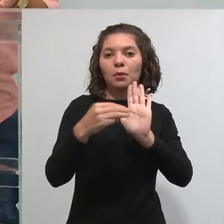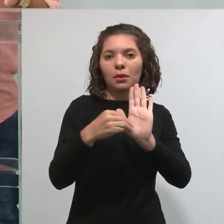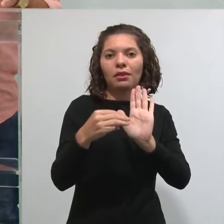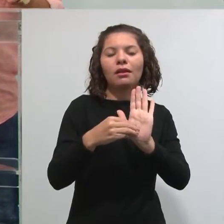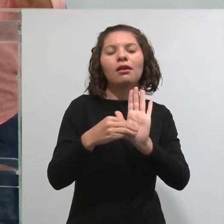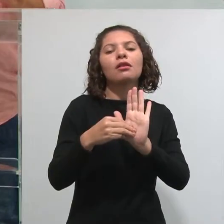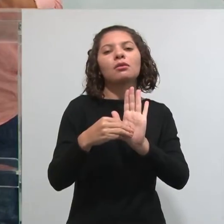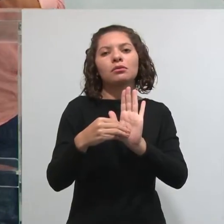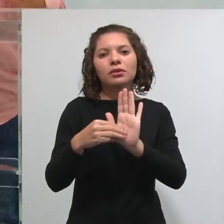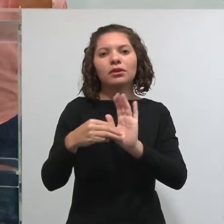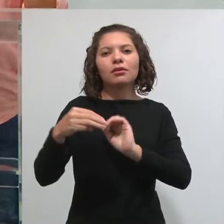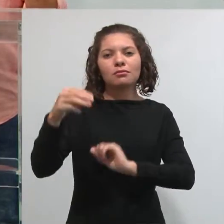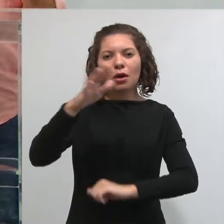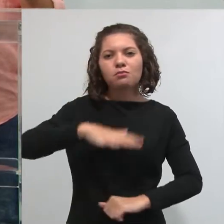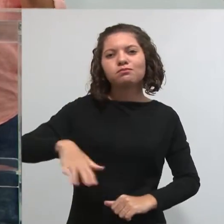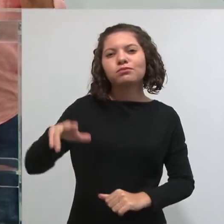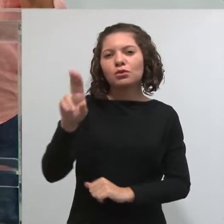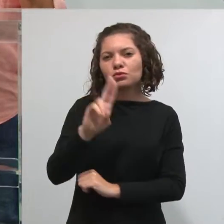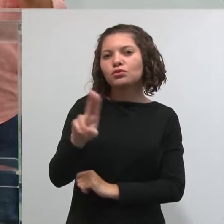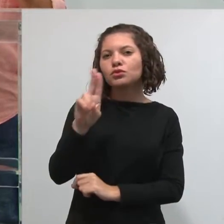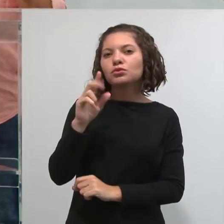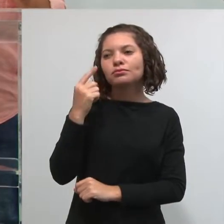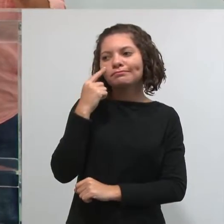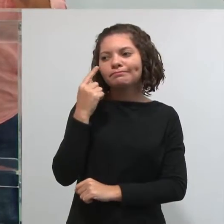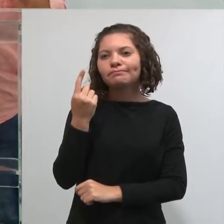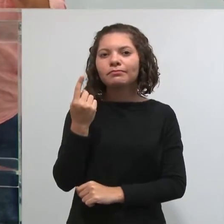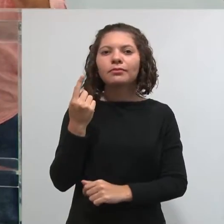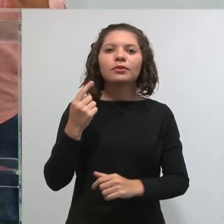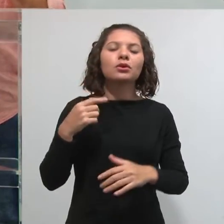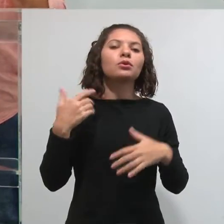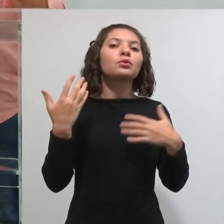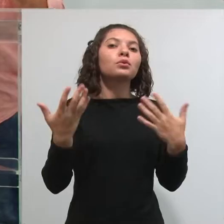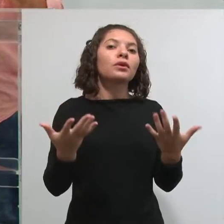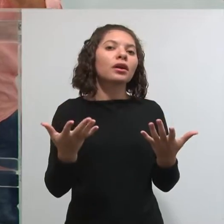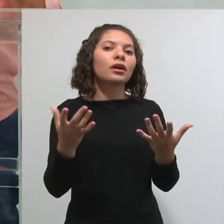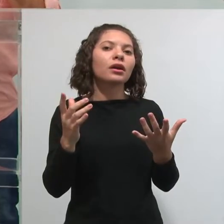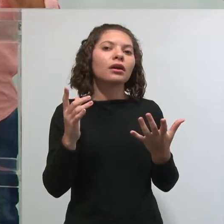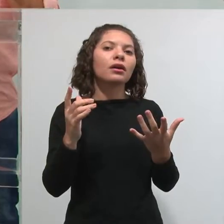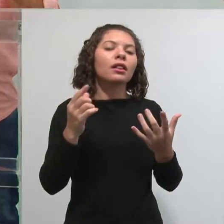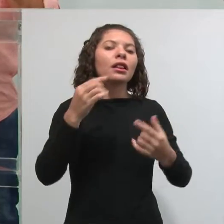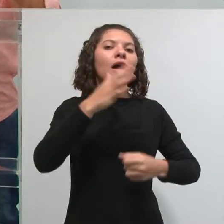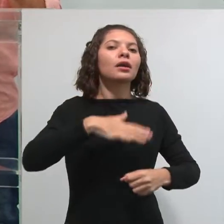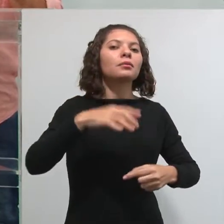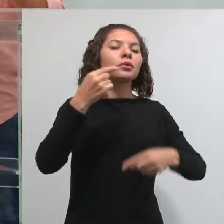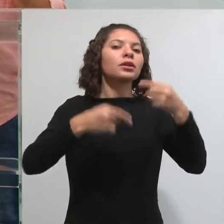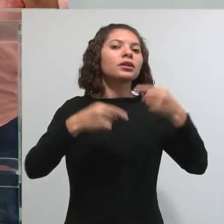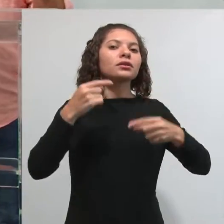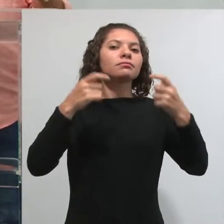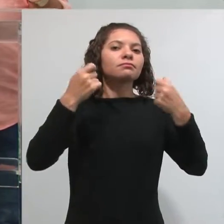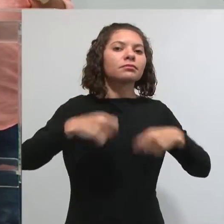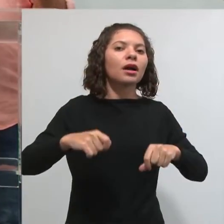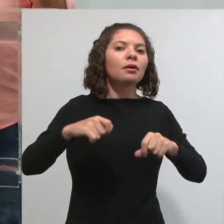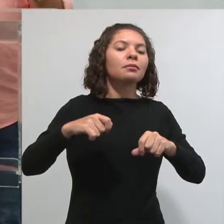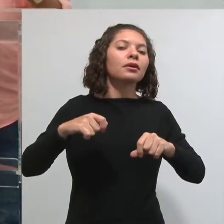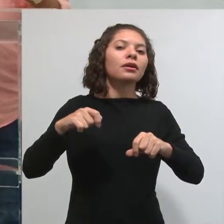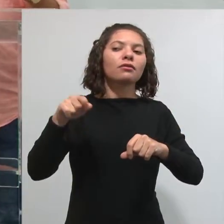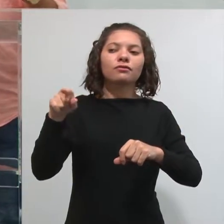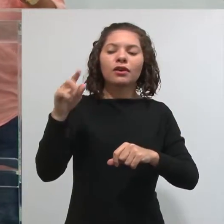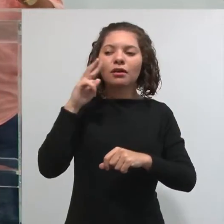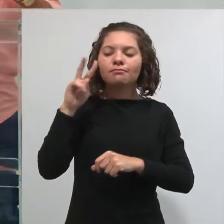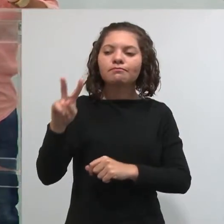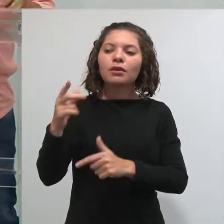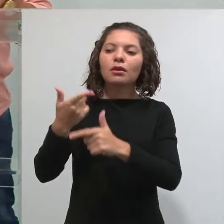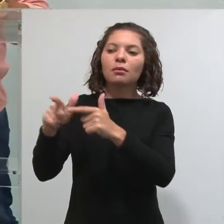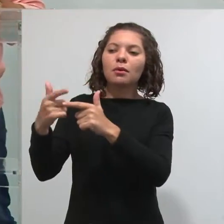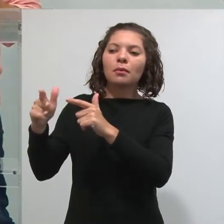bastante utilizado, que olha para essa questão, né, de qual é a janela política que permite que determinado problema